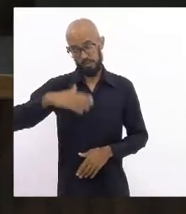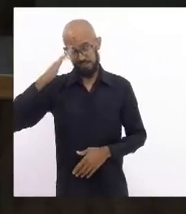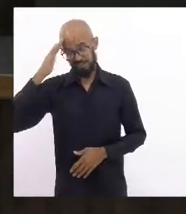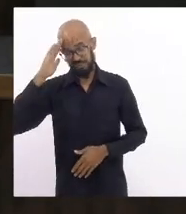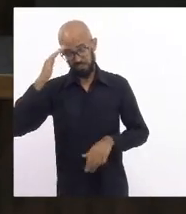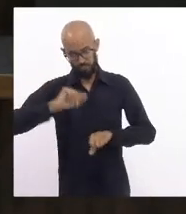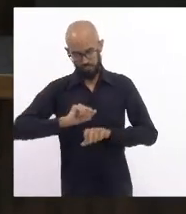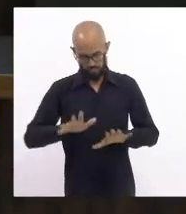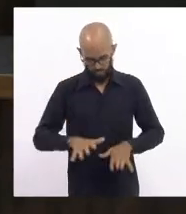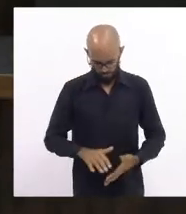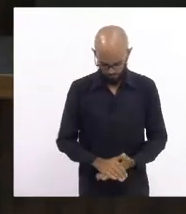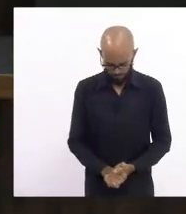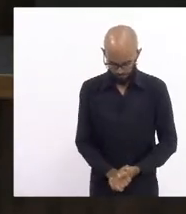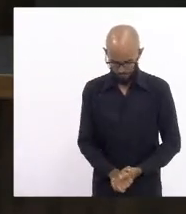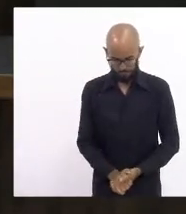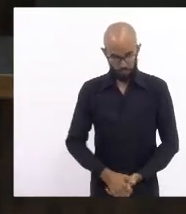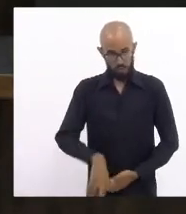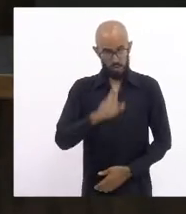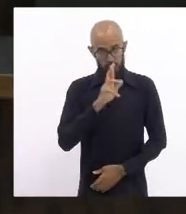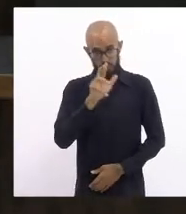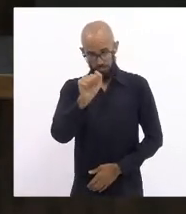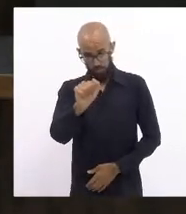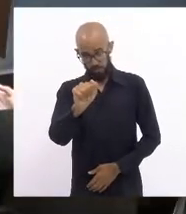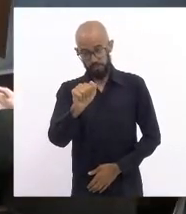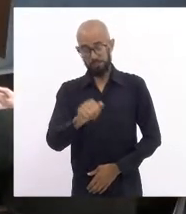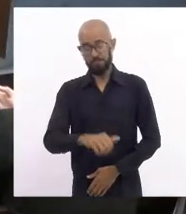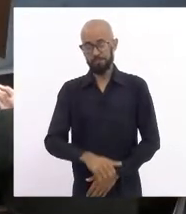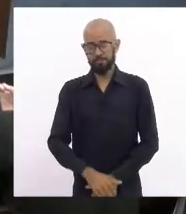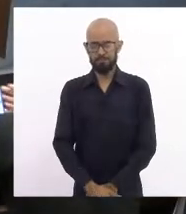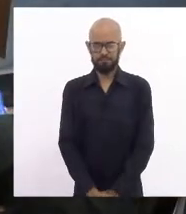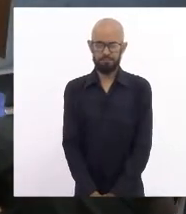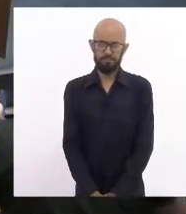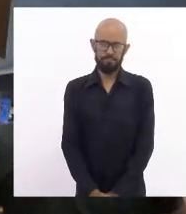O deputado Rodrigo Amorim, questão de ordem.